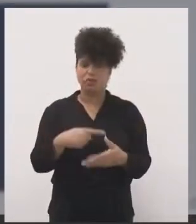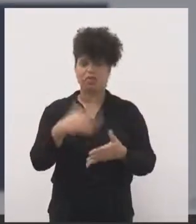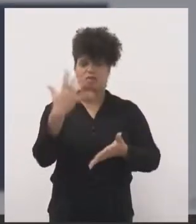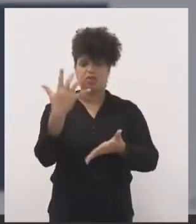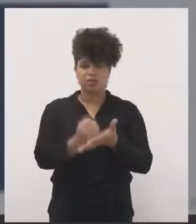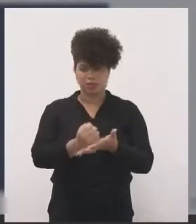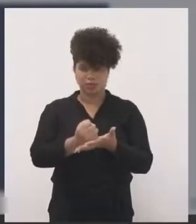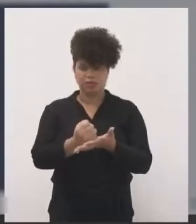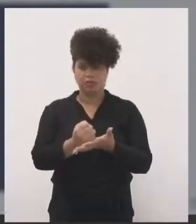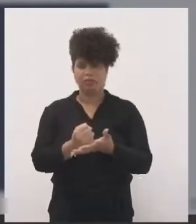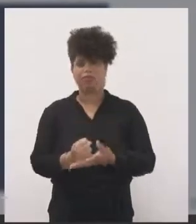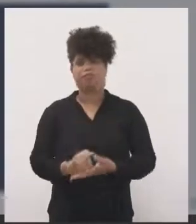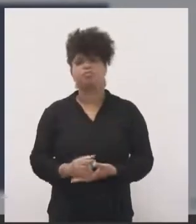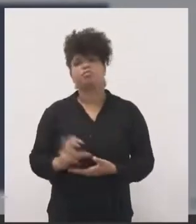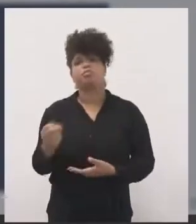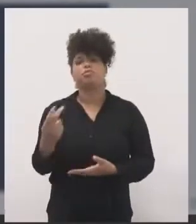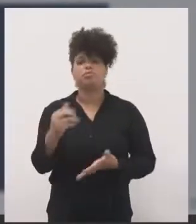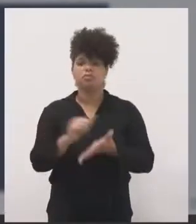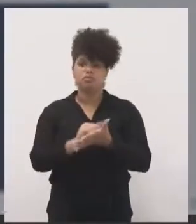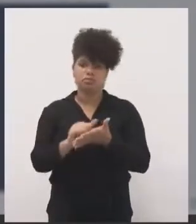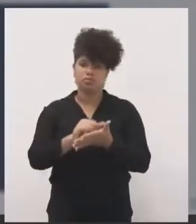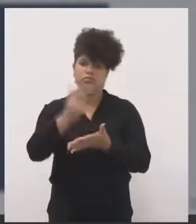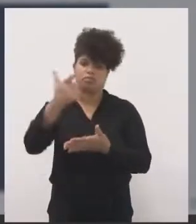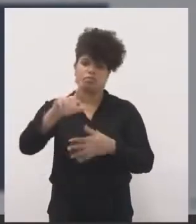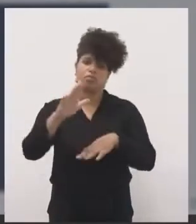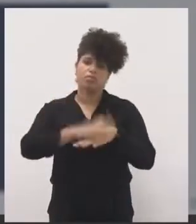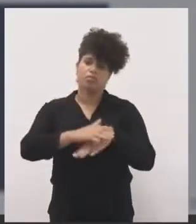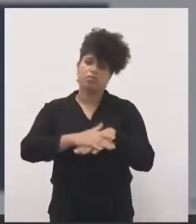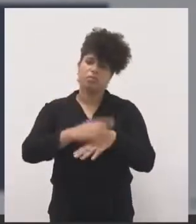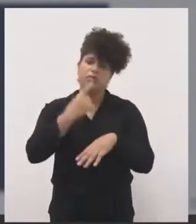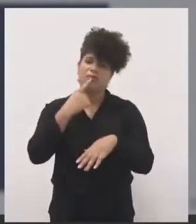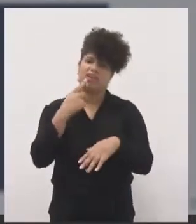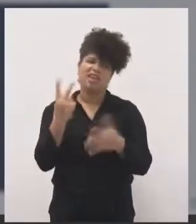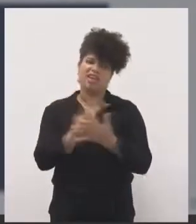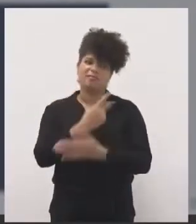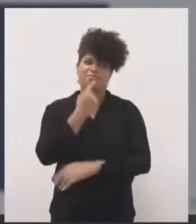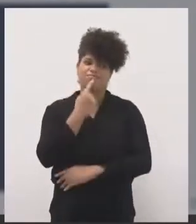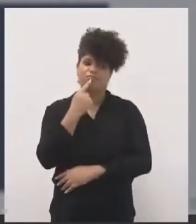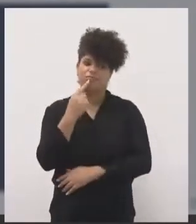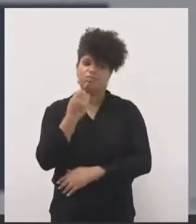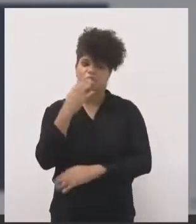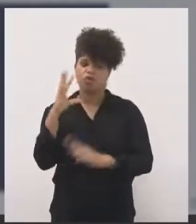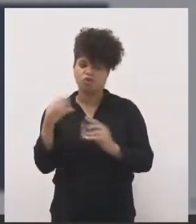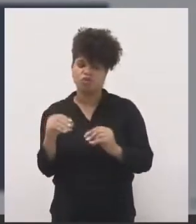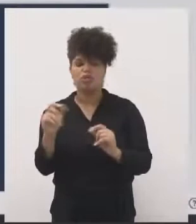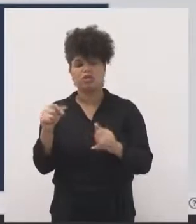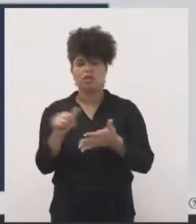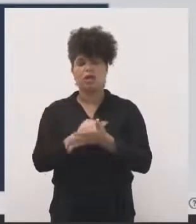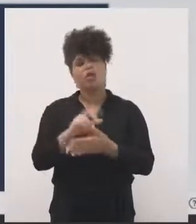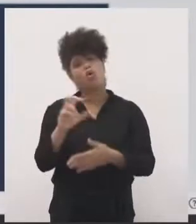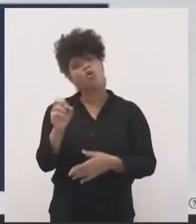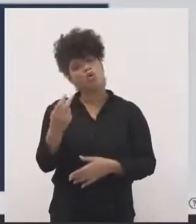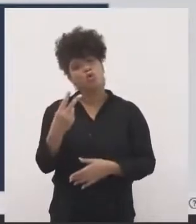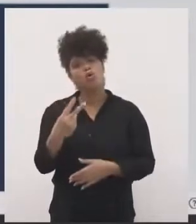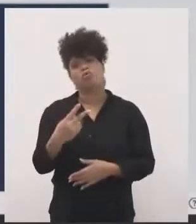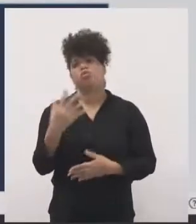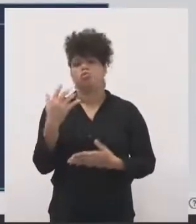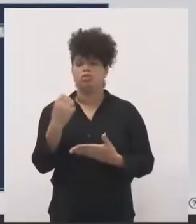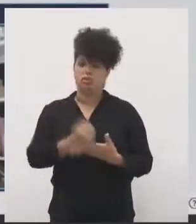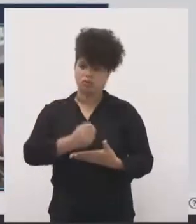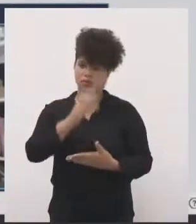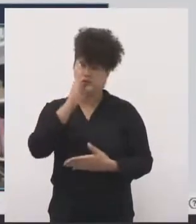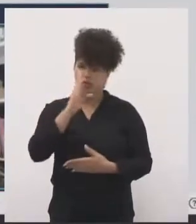salvar, descartar e gravar outra vez, né? Porque eu falei boa noite, eu posso fazer isso, ou eu posso simplesmente salvar